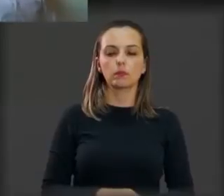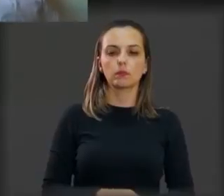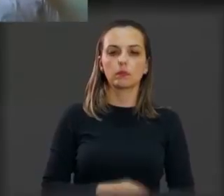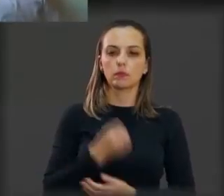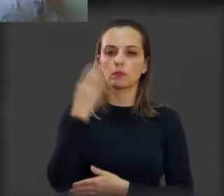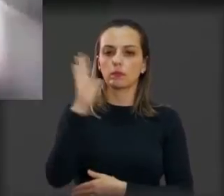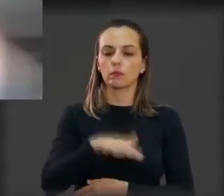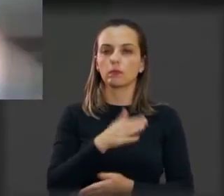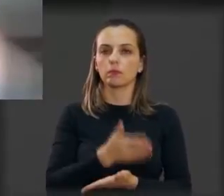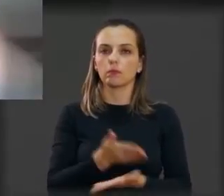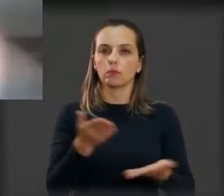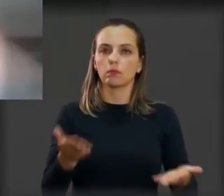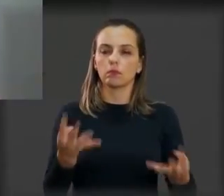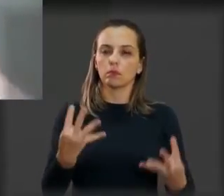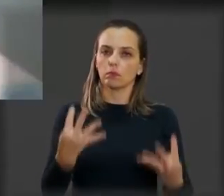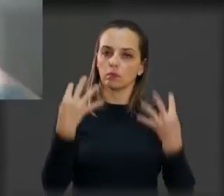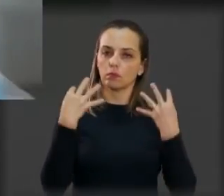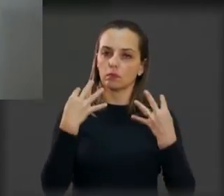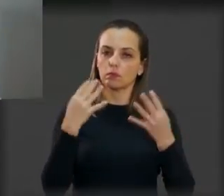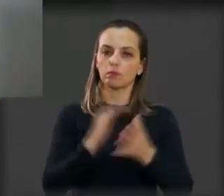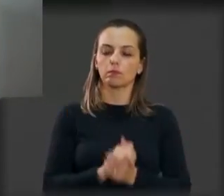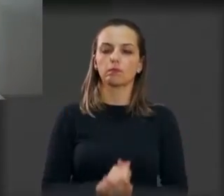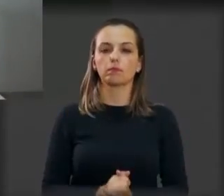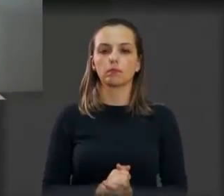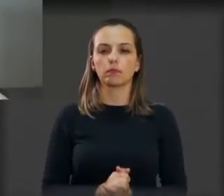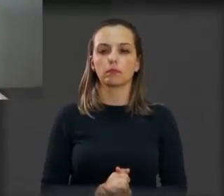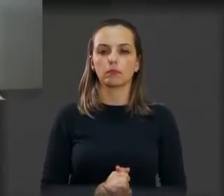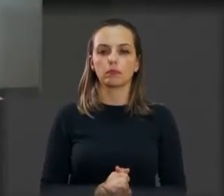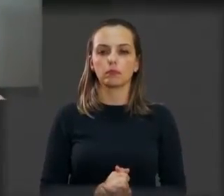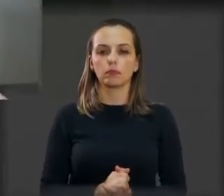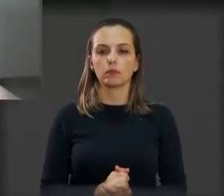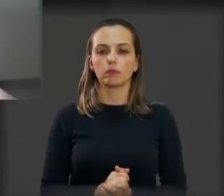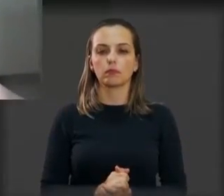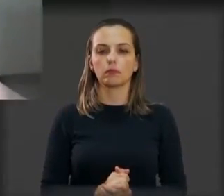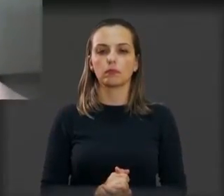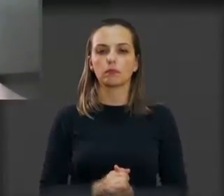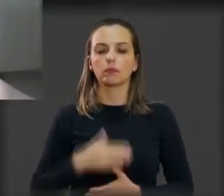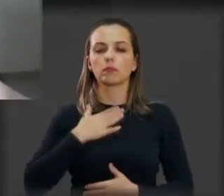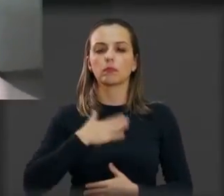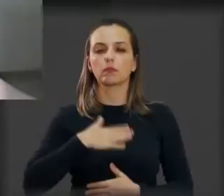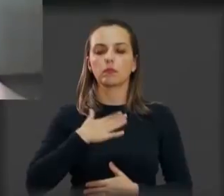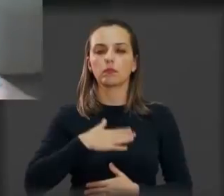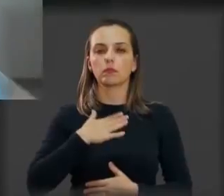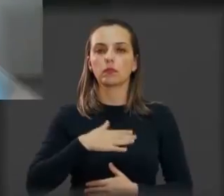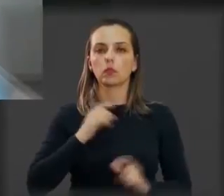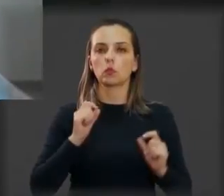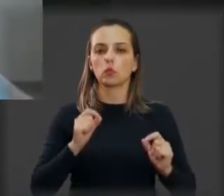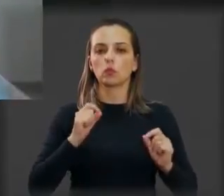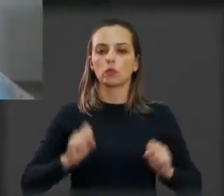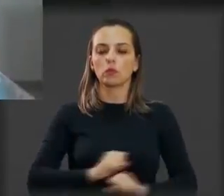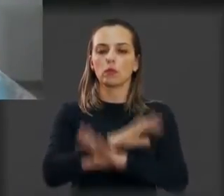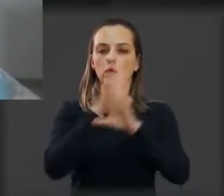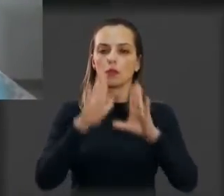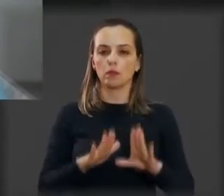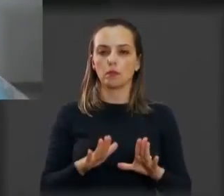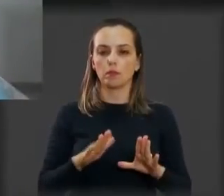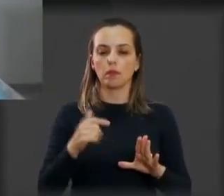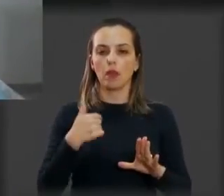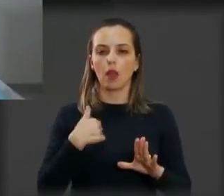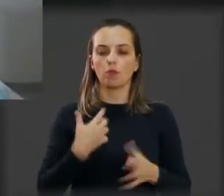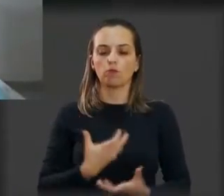Boa tarde a todos que estão me assistindo de casa. Em primeiro lugar, eu gostaria de deixar claro o meu